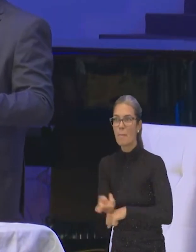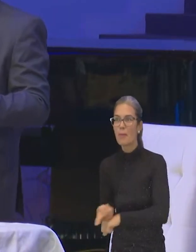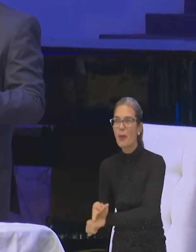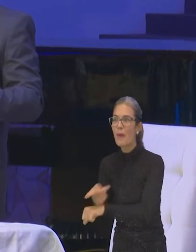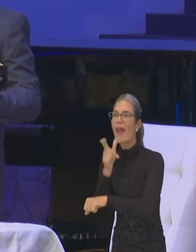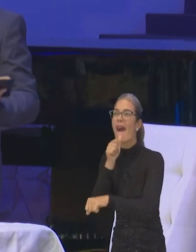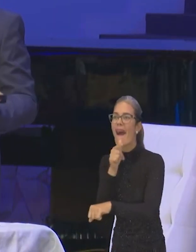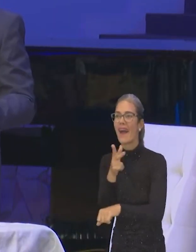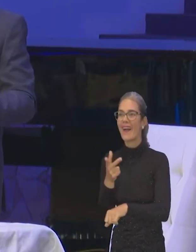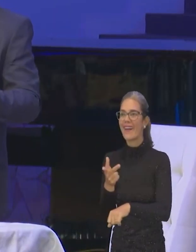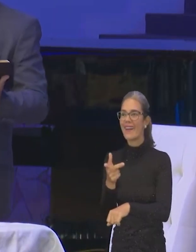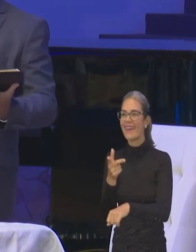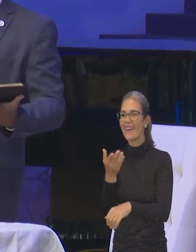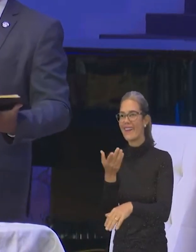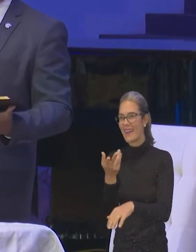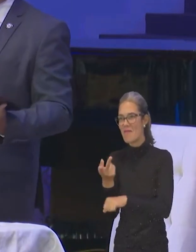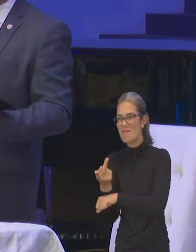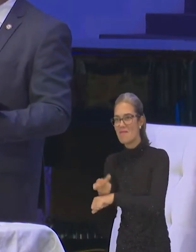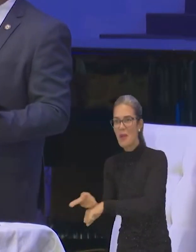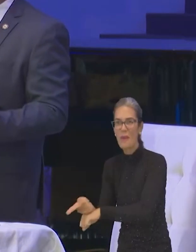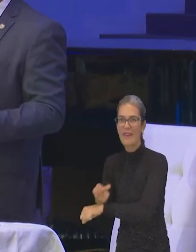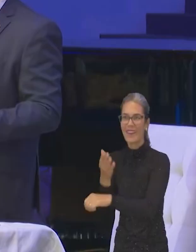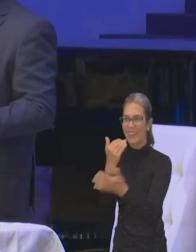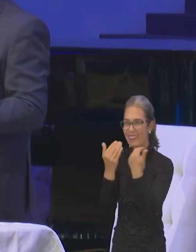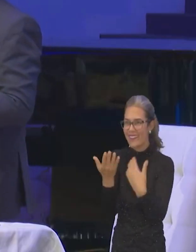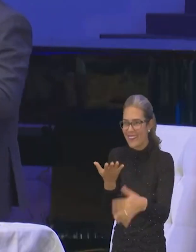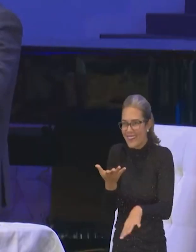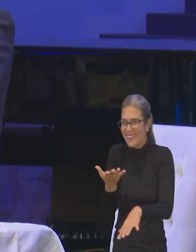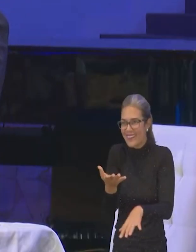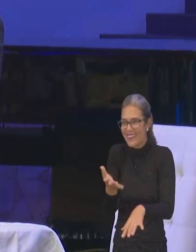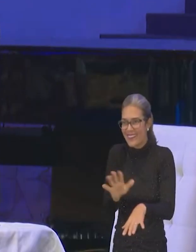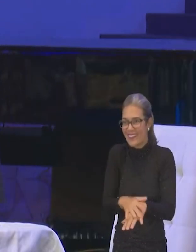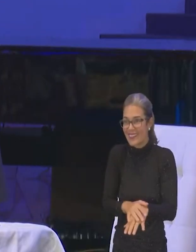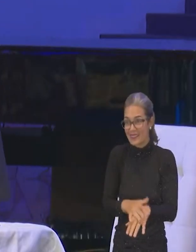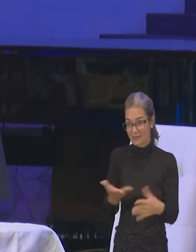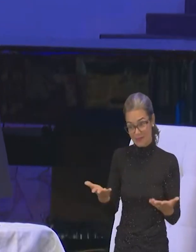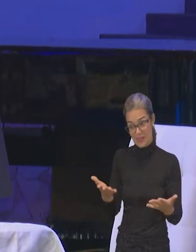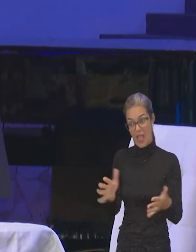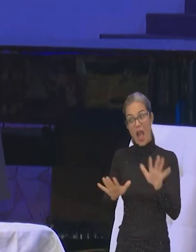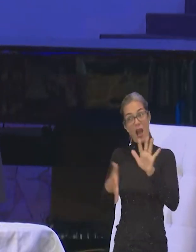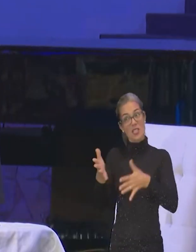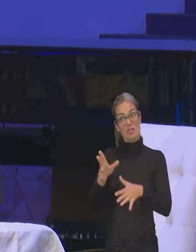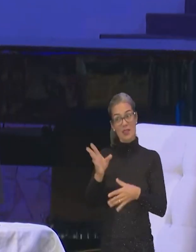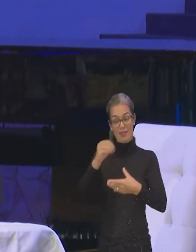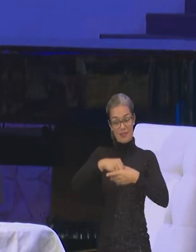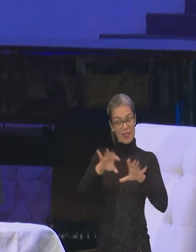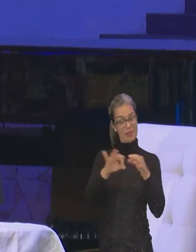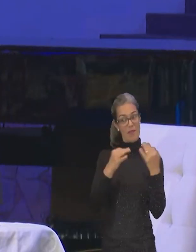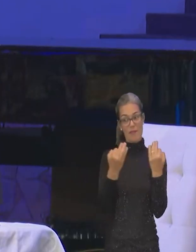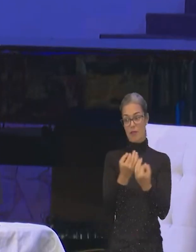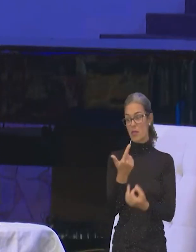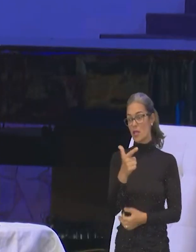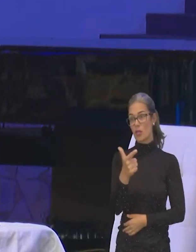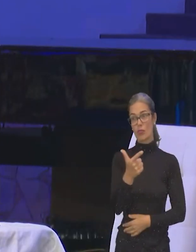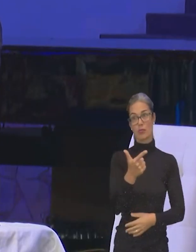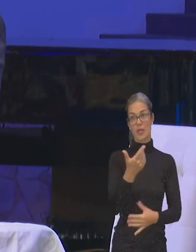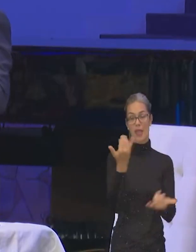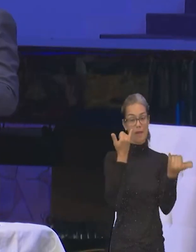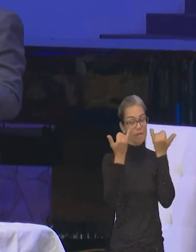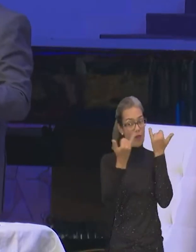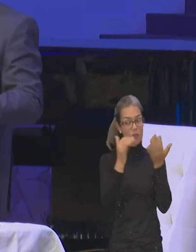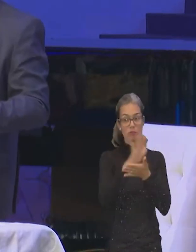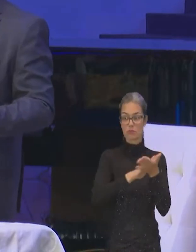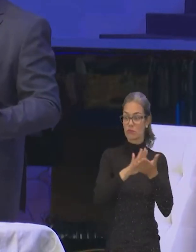Internet, celular, más companhias, conselhos sociais, que estão